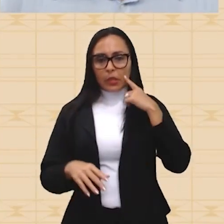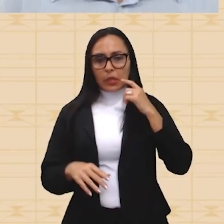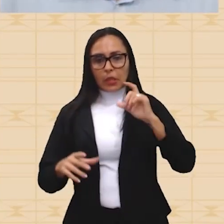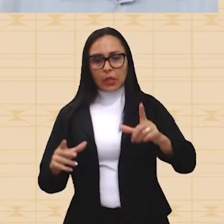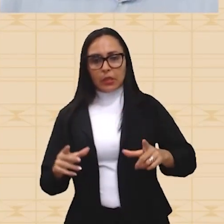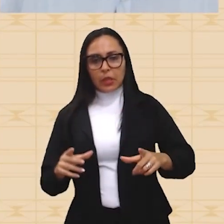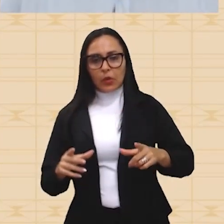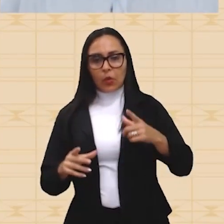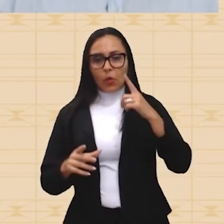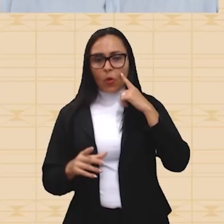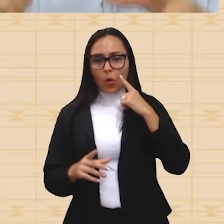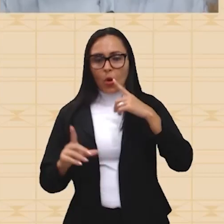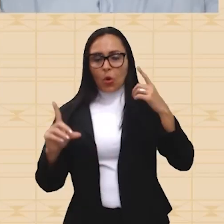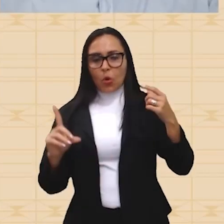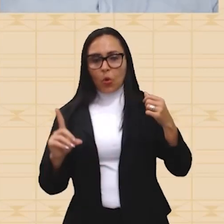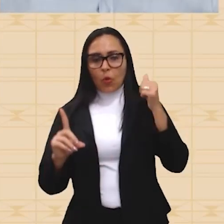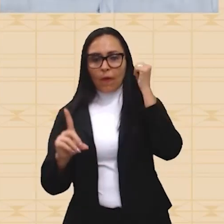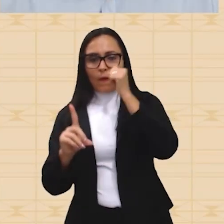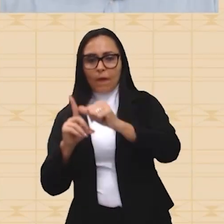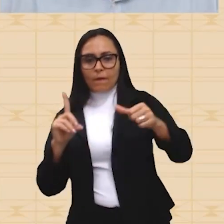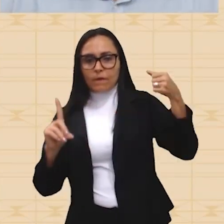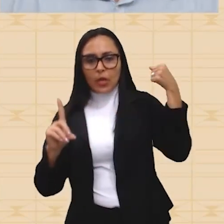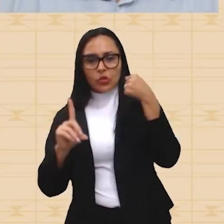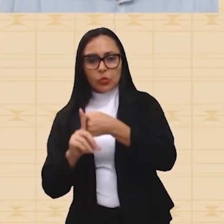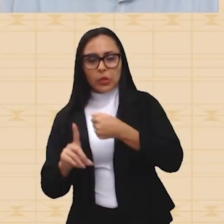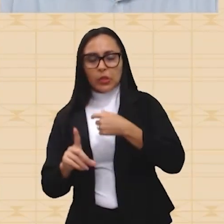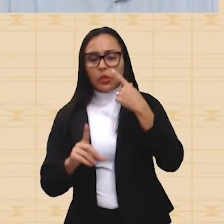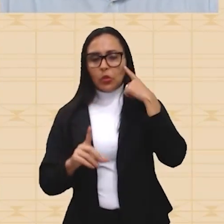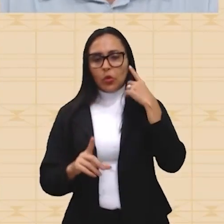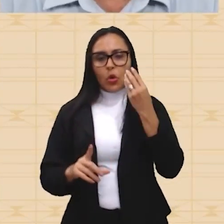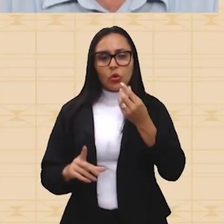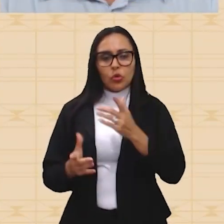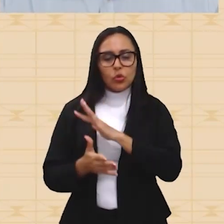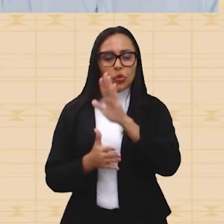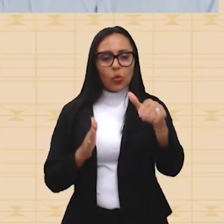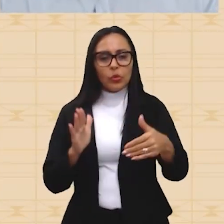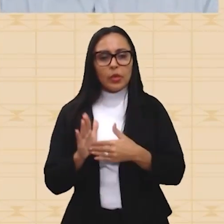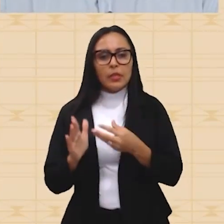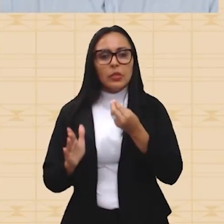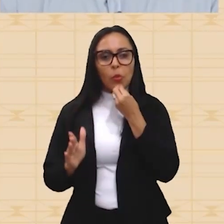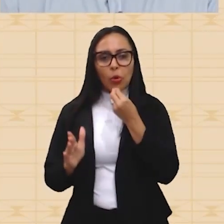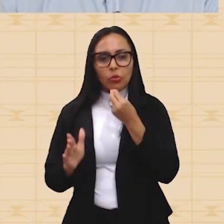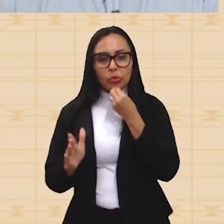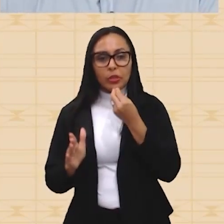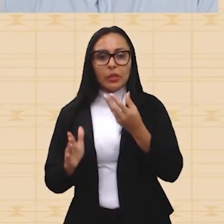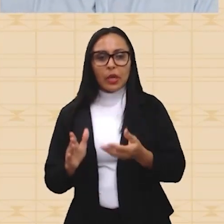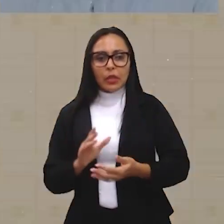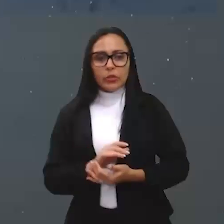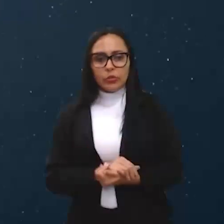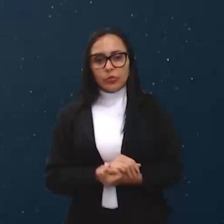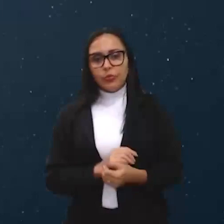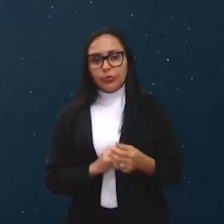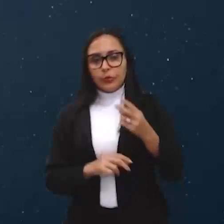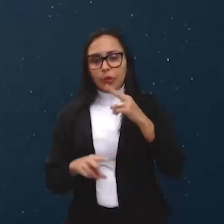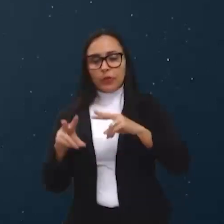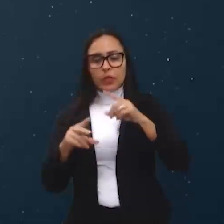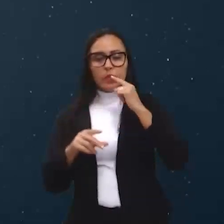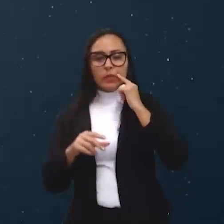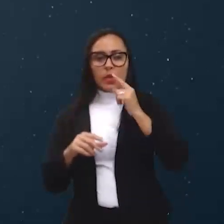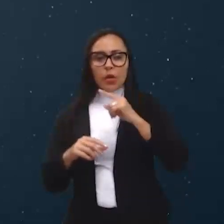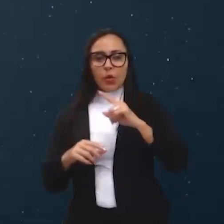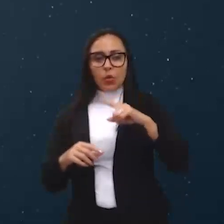o feminismo e todas as covardias oportunistas e utilitárias. Então, ele, numa visão nossa